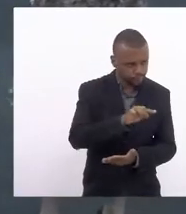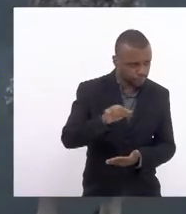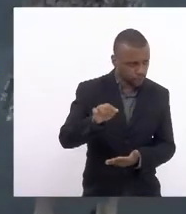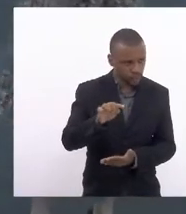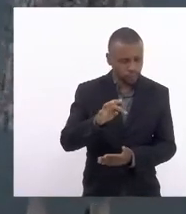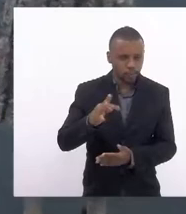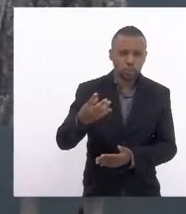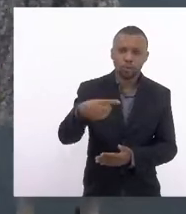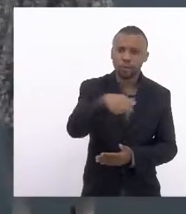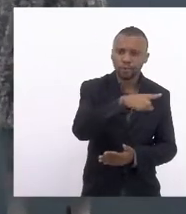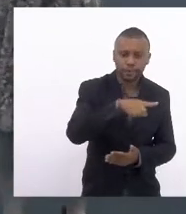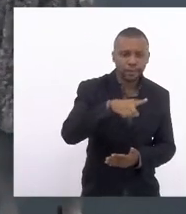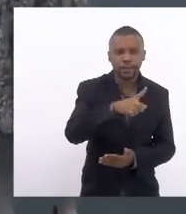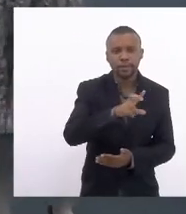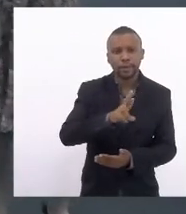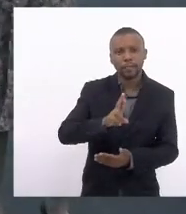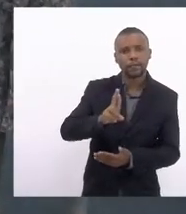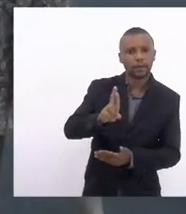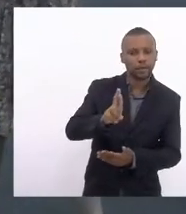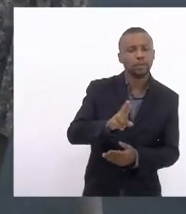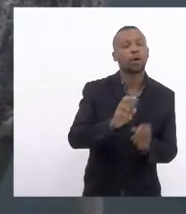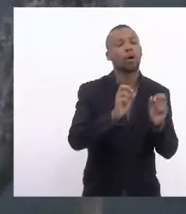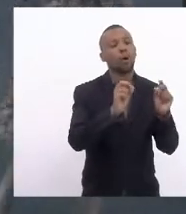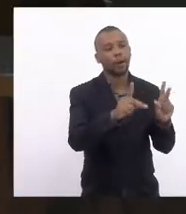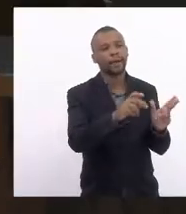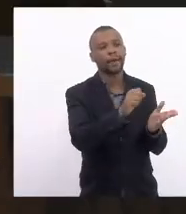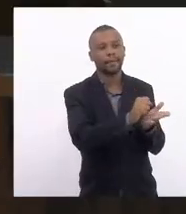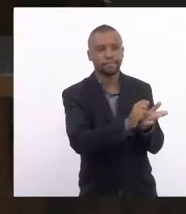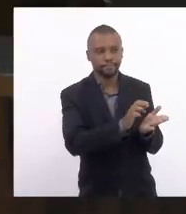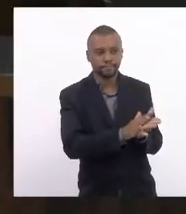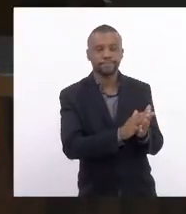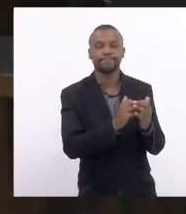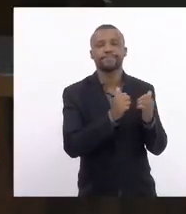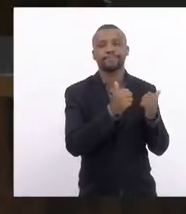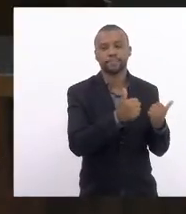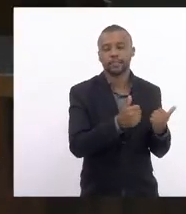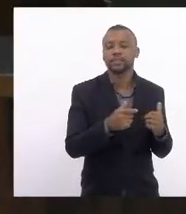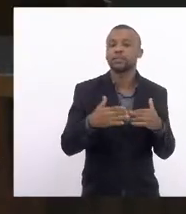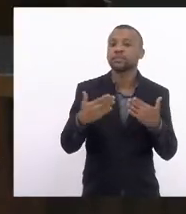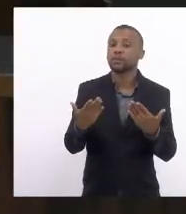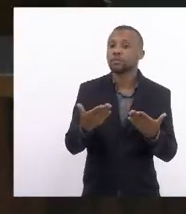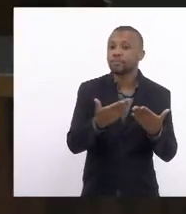todos? Então, perfeito. Então, para encaminhar,